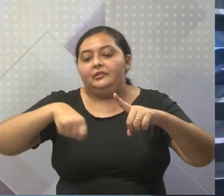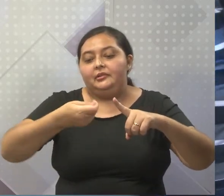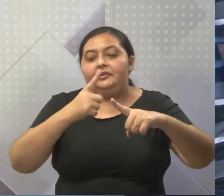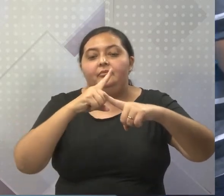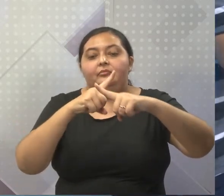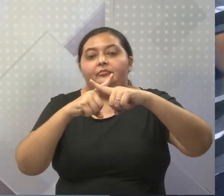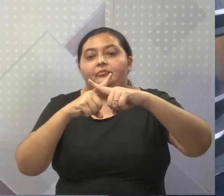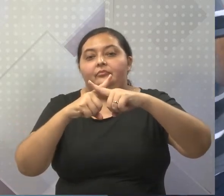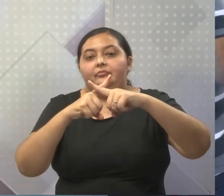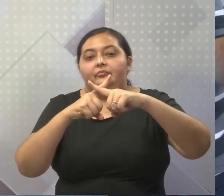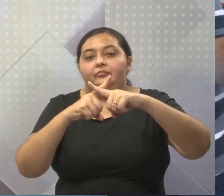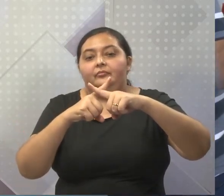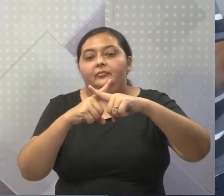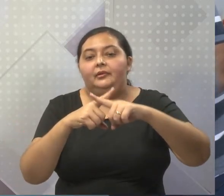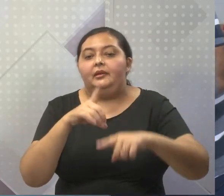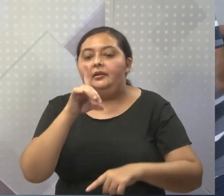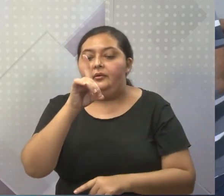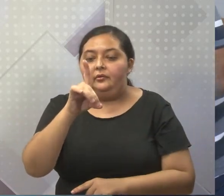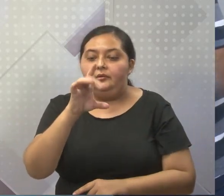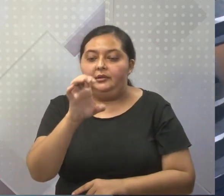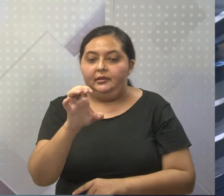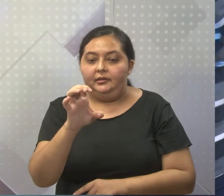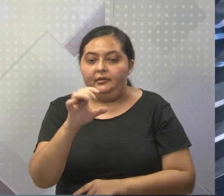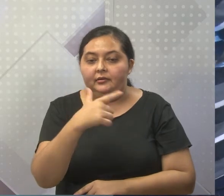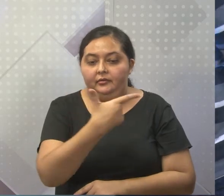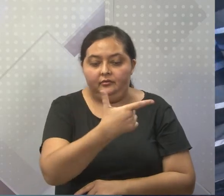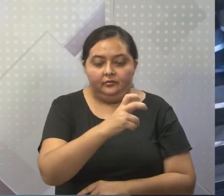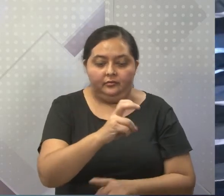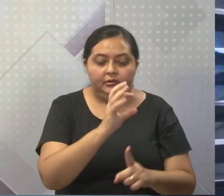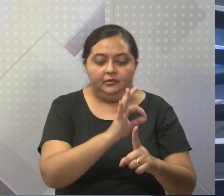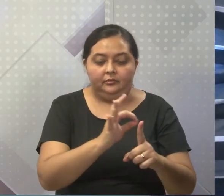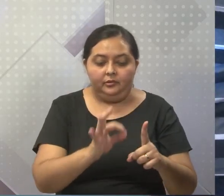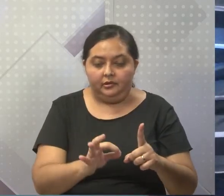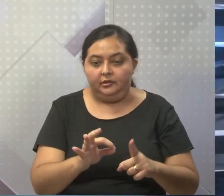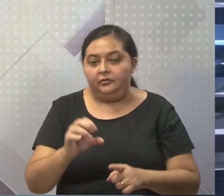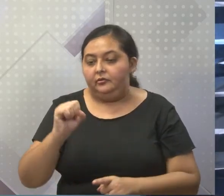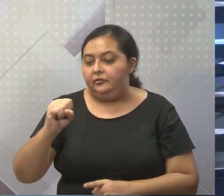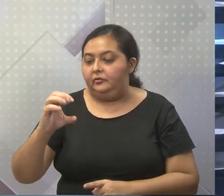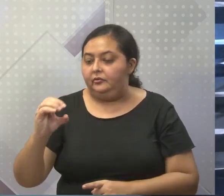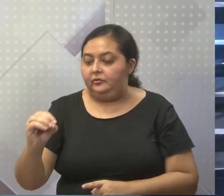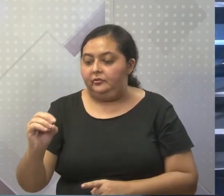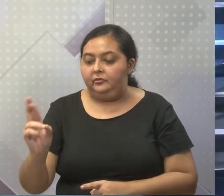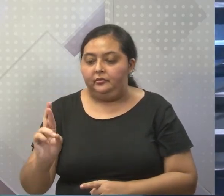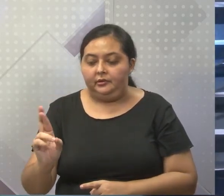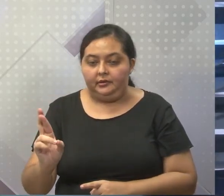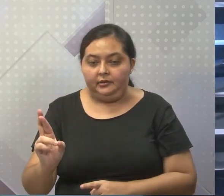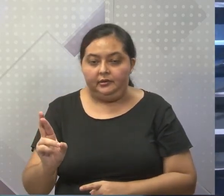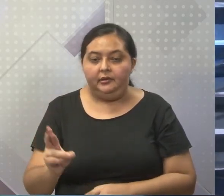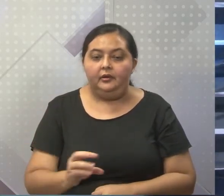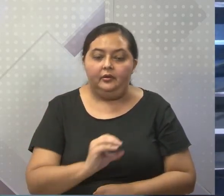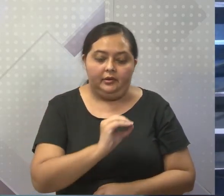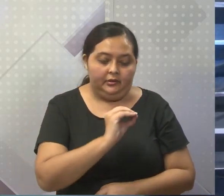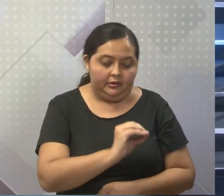isso? Ou seja, 25% de 80. Vou pegar agora 0,25